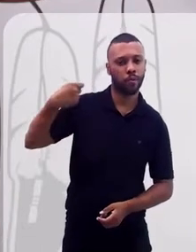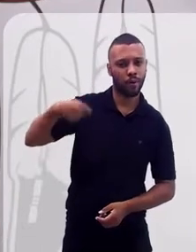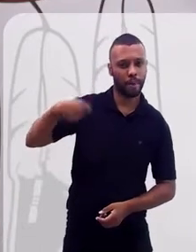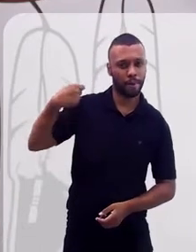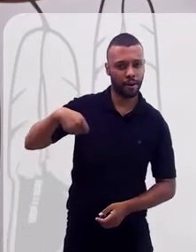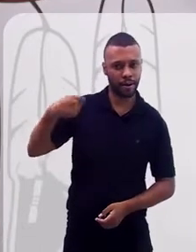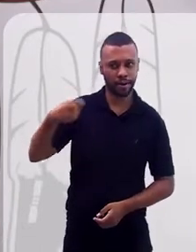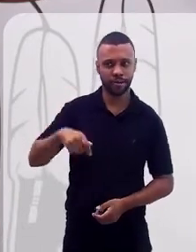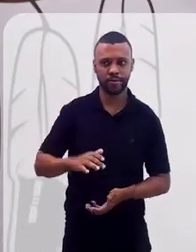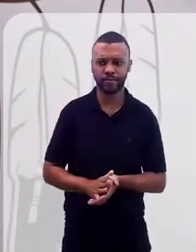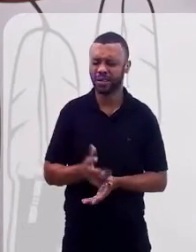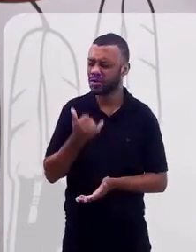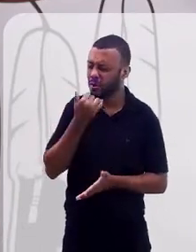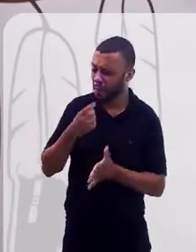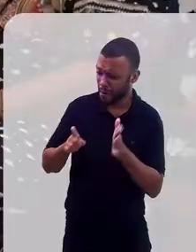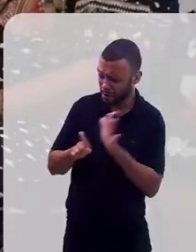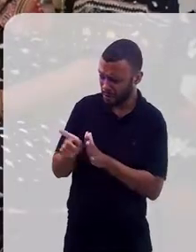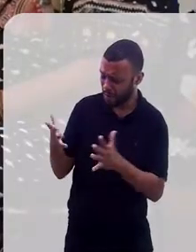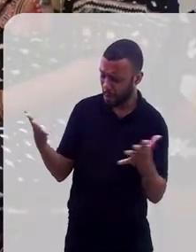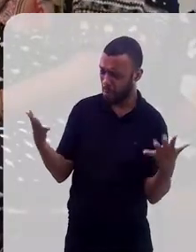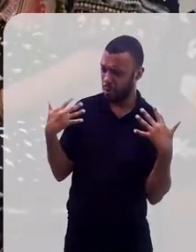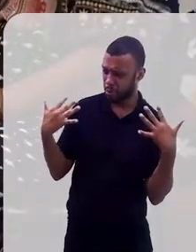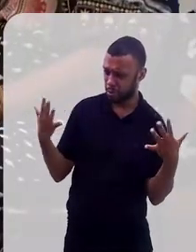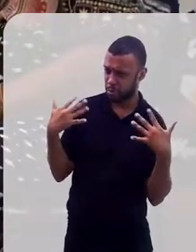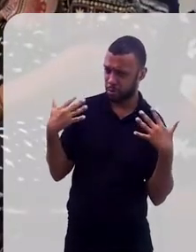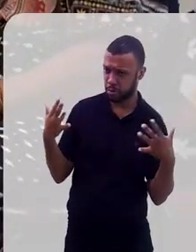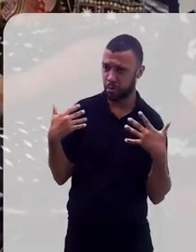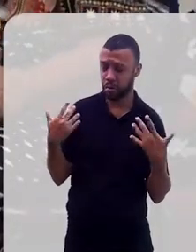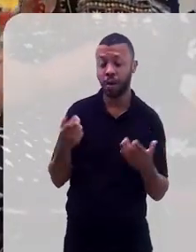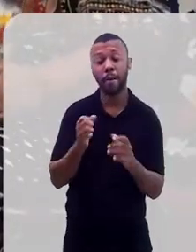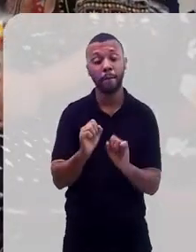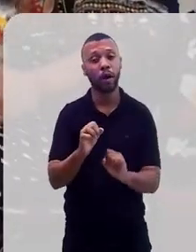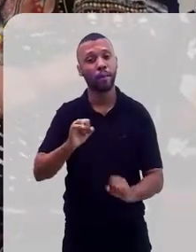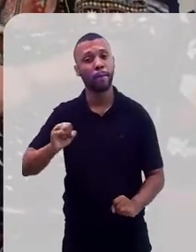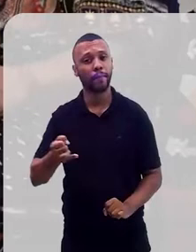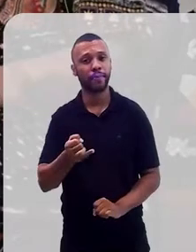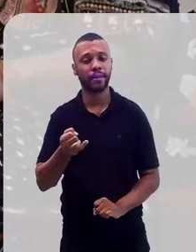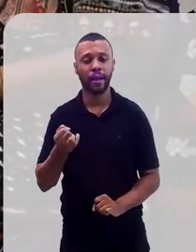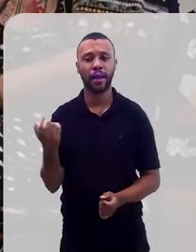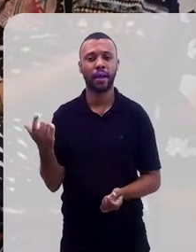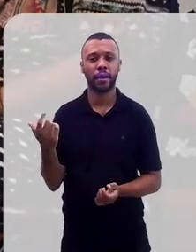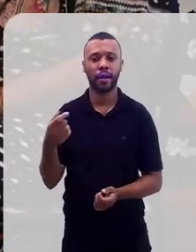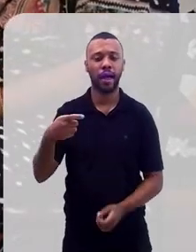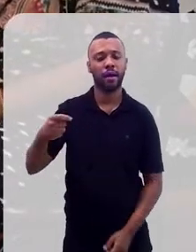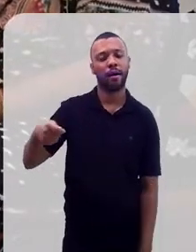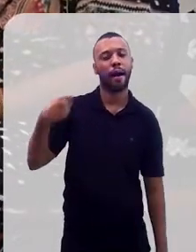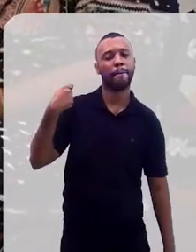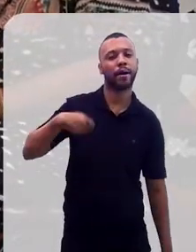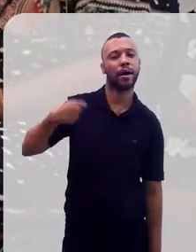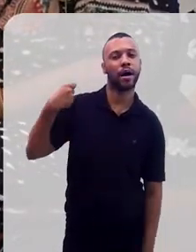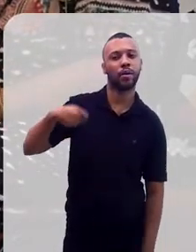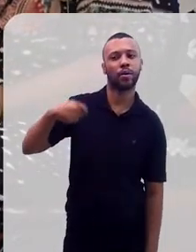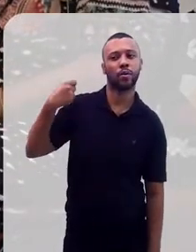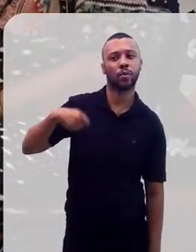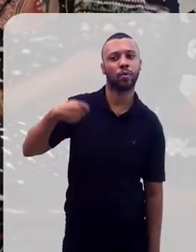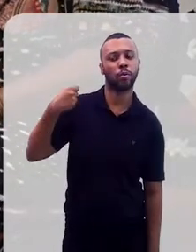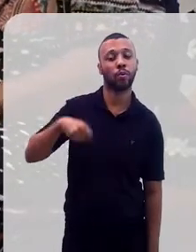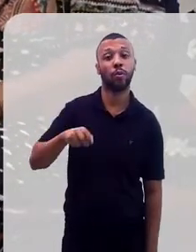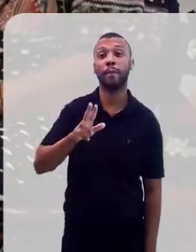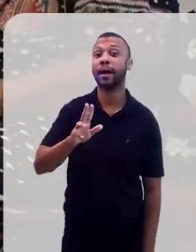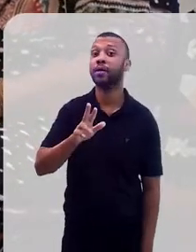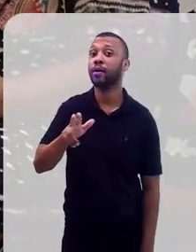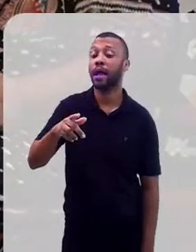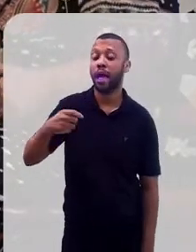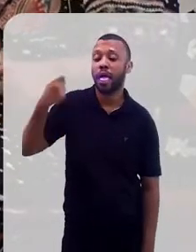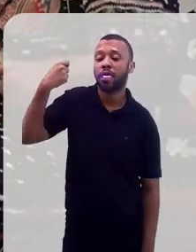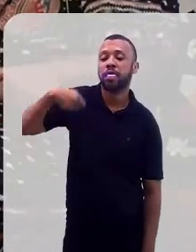na Expo Religião com ela, alguém me disse assim, tá muito calor? Porque eu posso me abanar, né? É um abano, assim.